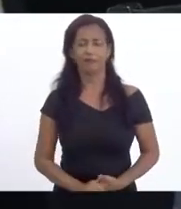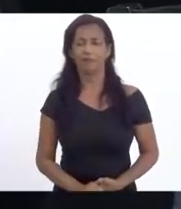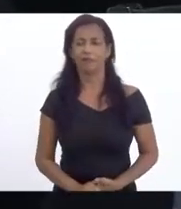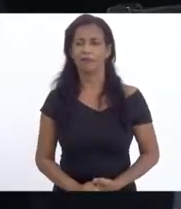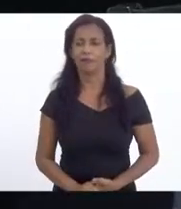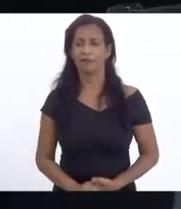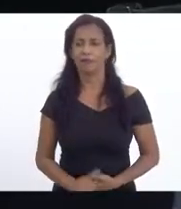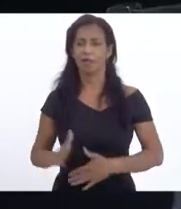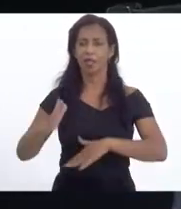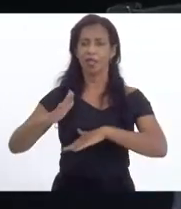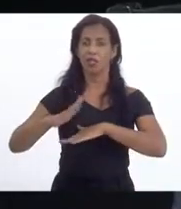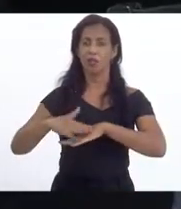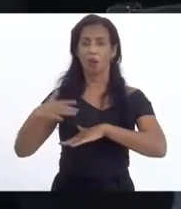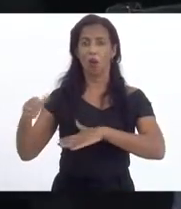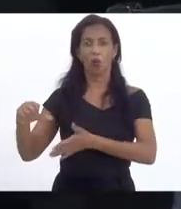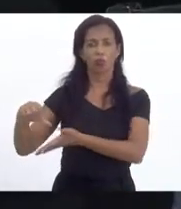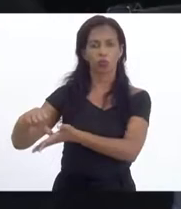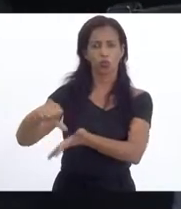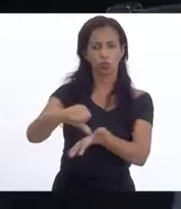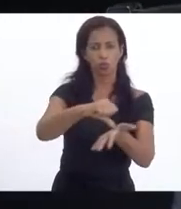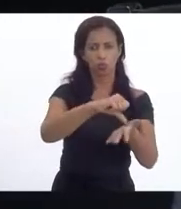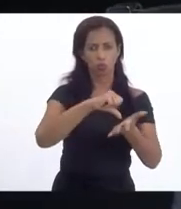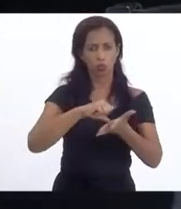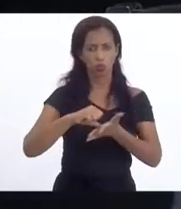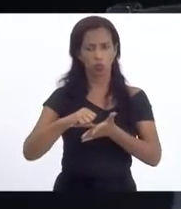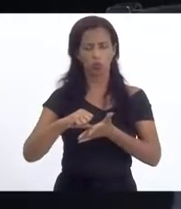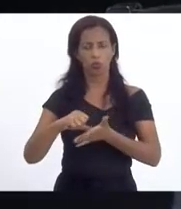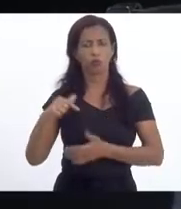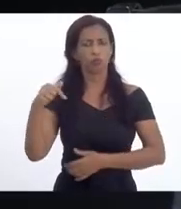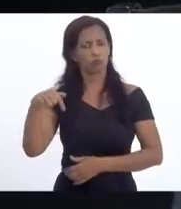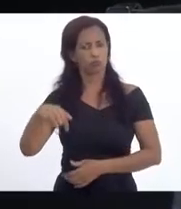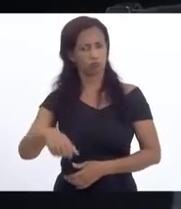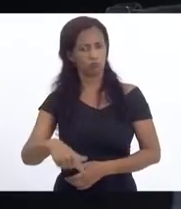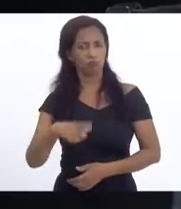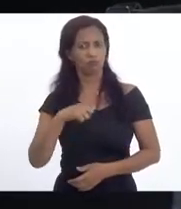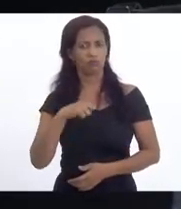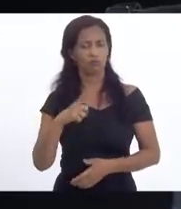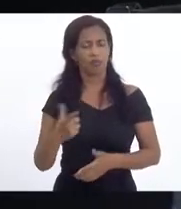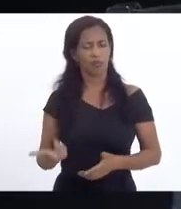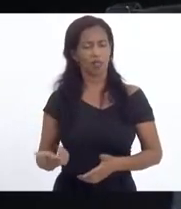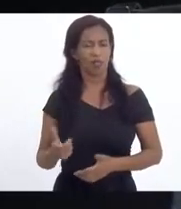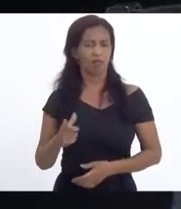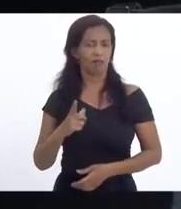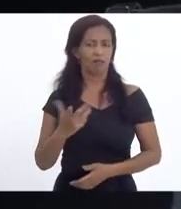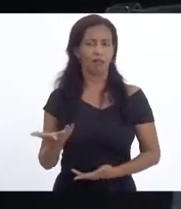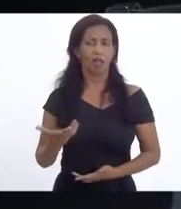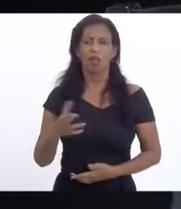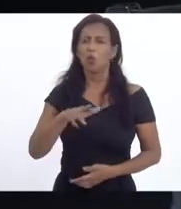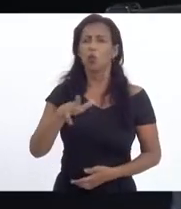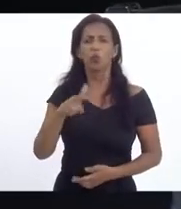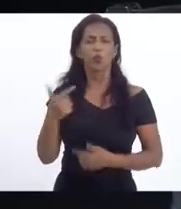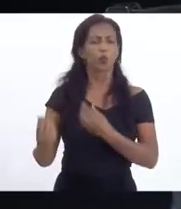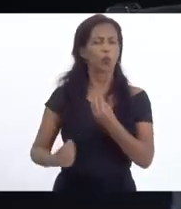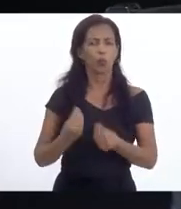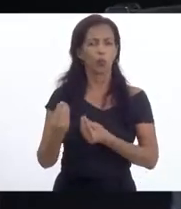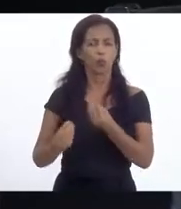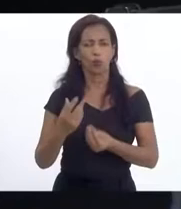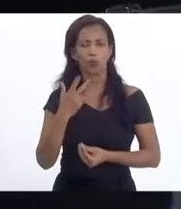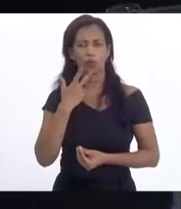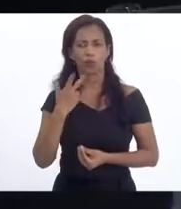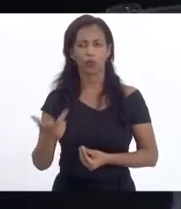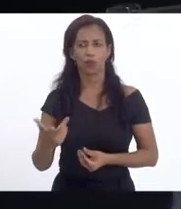e demais outros polos que aqui se apresentam. Não há de se falar